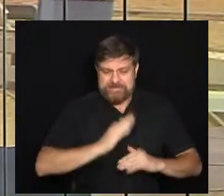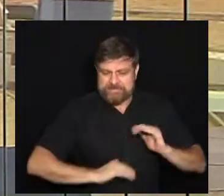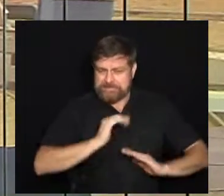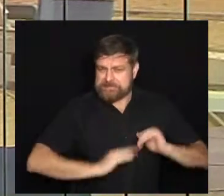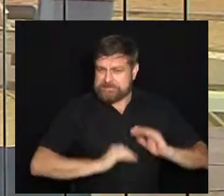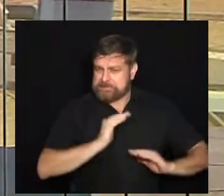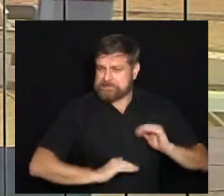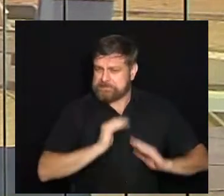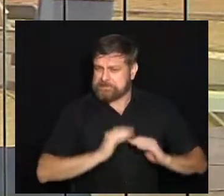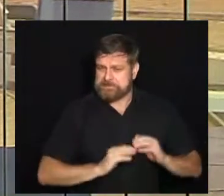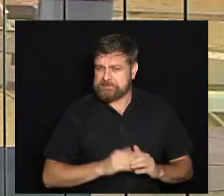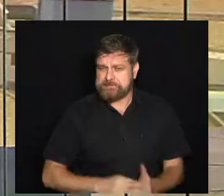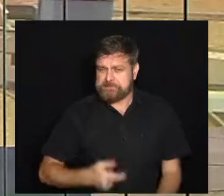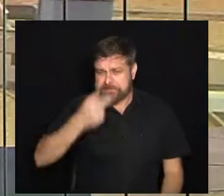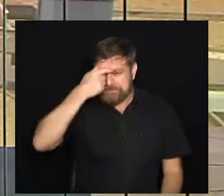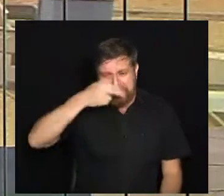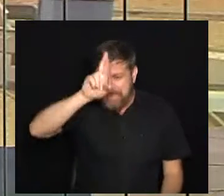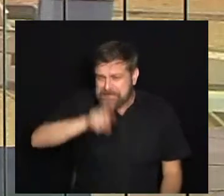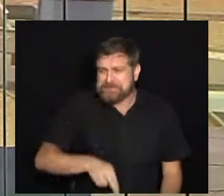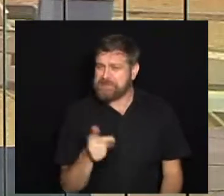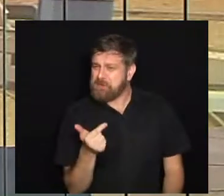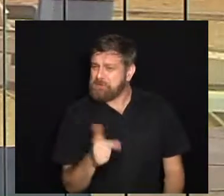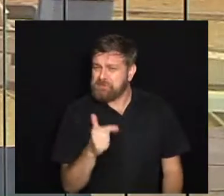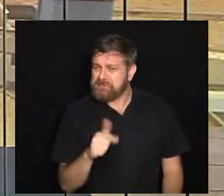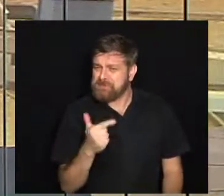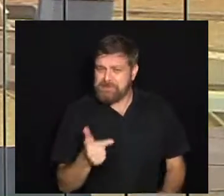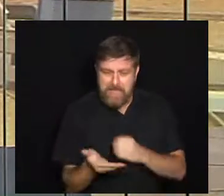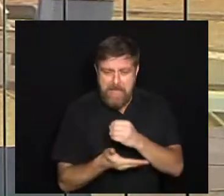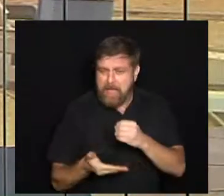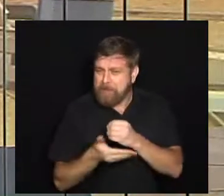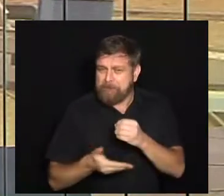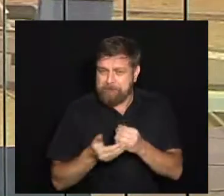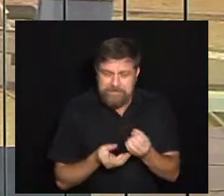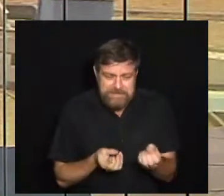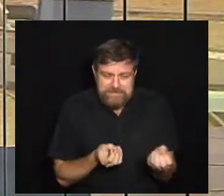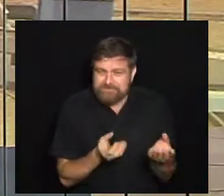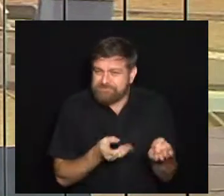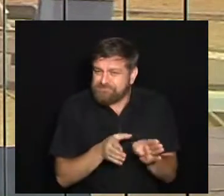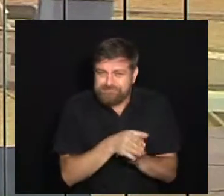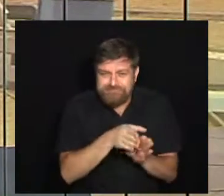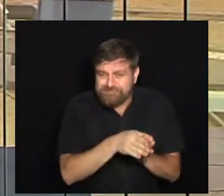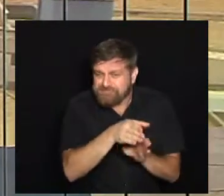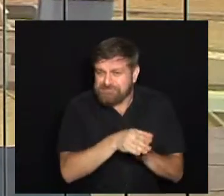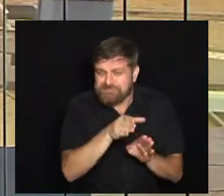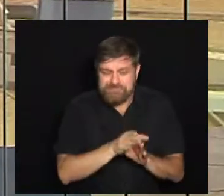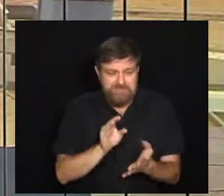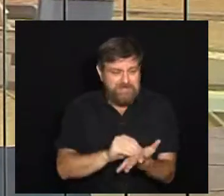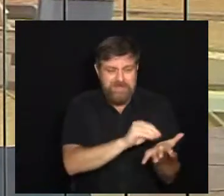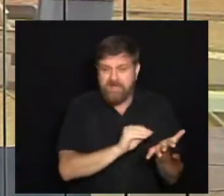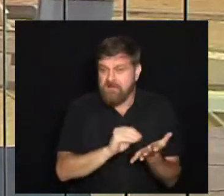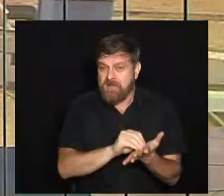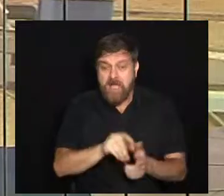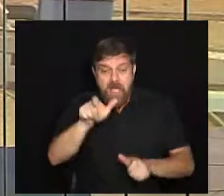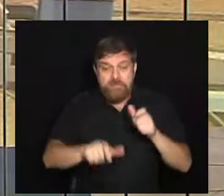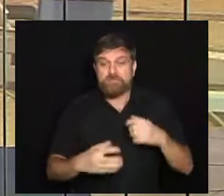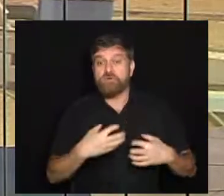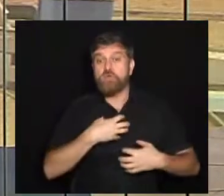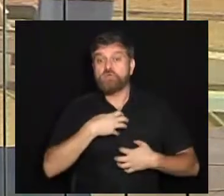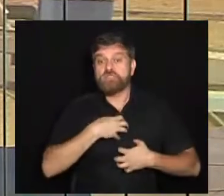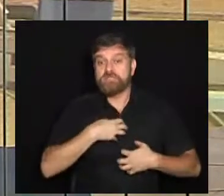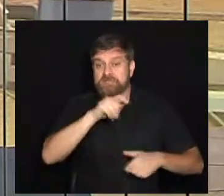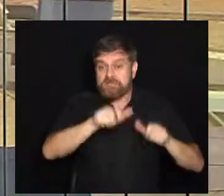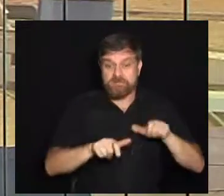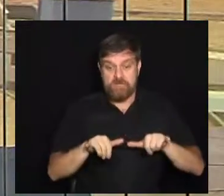medidas é absolutamente irracionais que não tem respaldo em nenhuma das orientações que têm sido feitas sobre como as pessoas devem se comportar